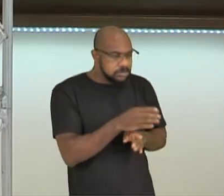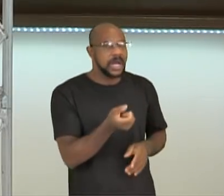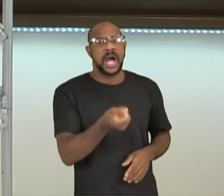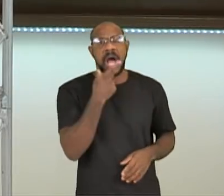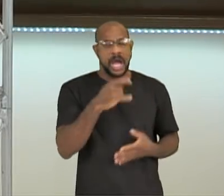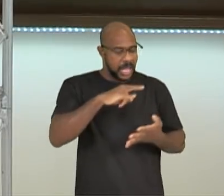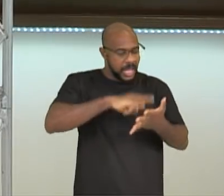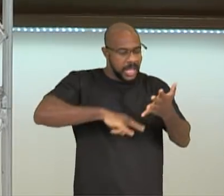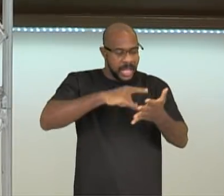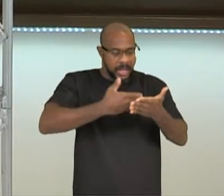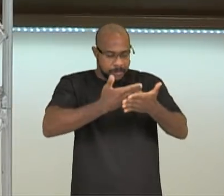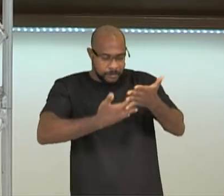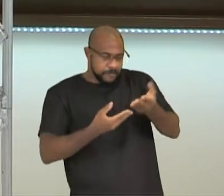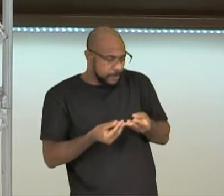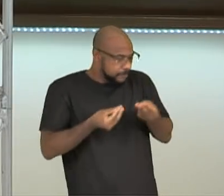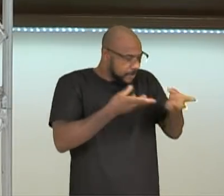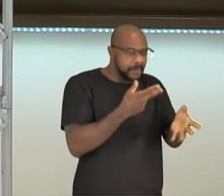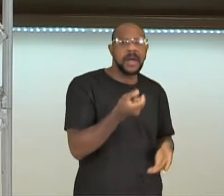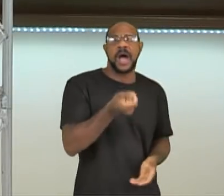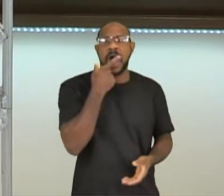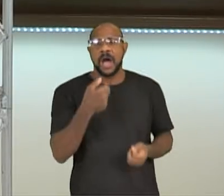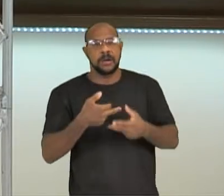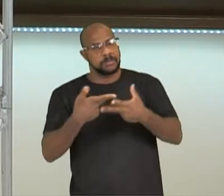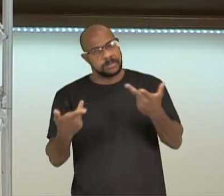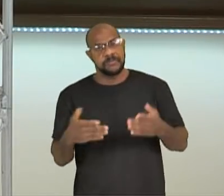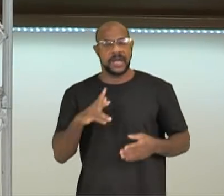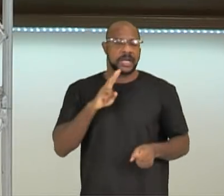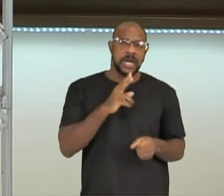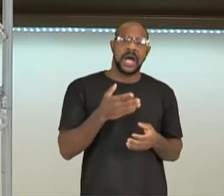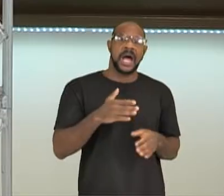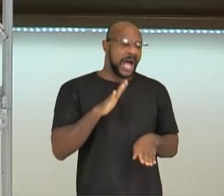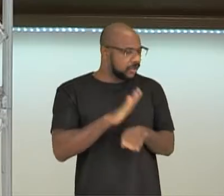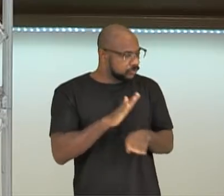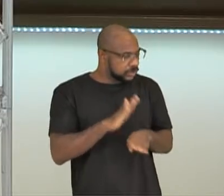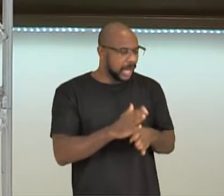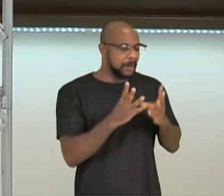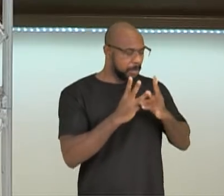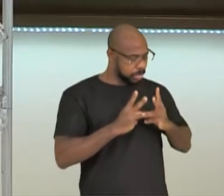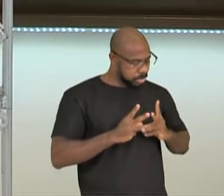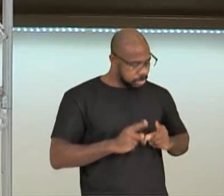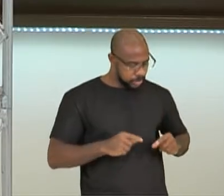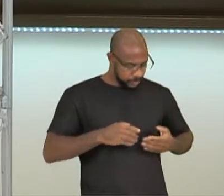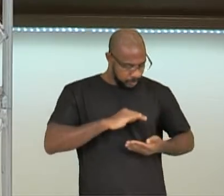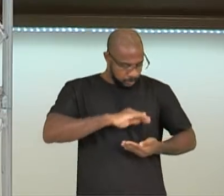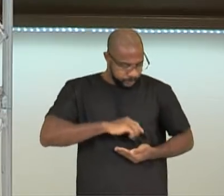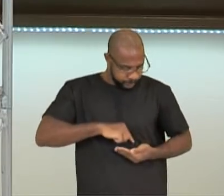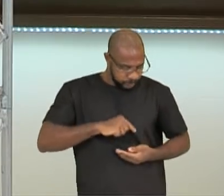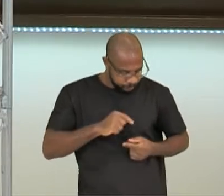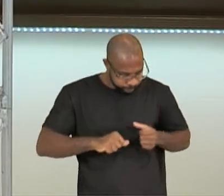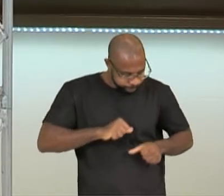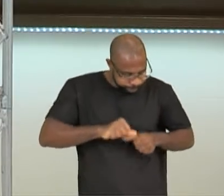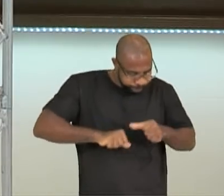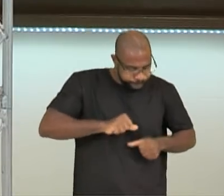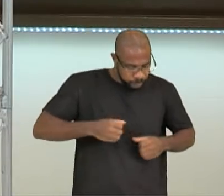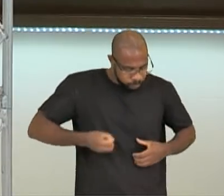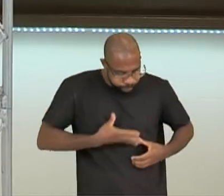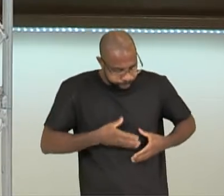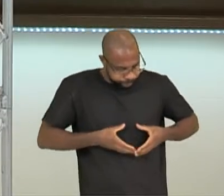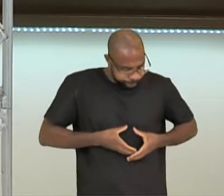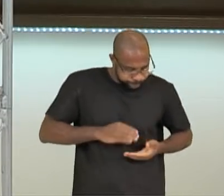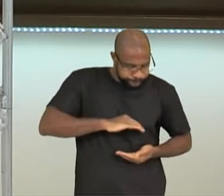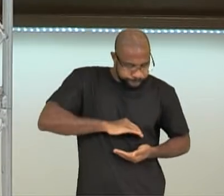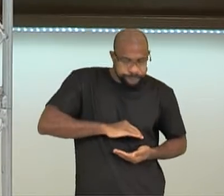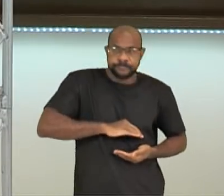então alguns medicamentos vão ajudar a tratar essa inflamação e a reconstruir essa parede interna ali, né, que é